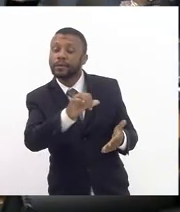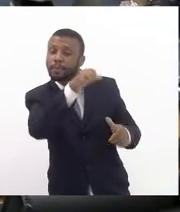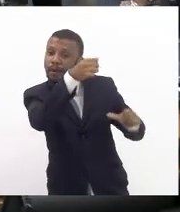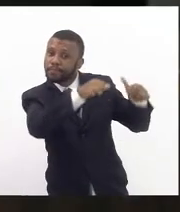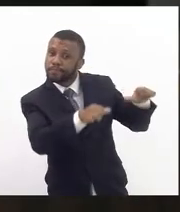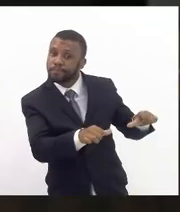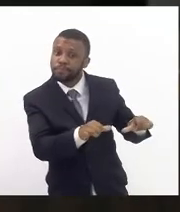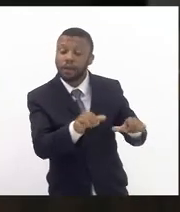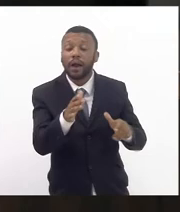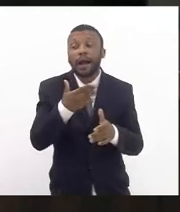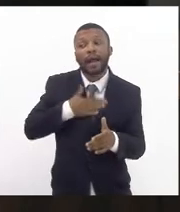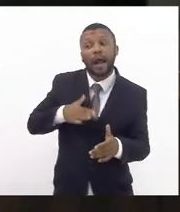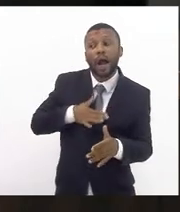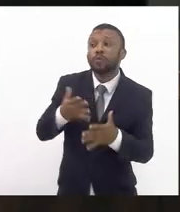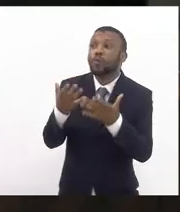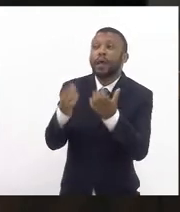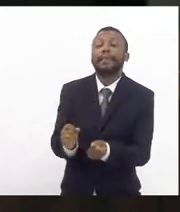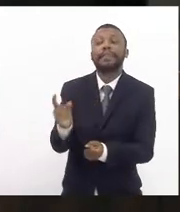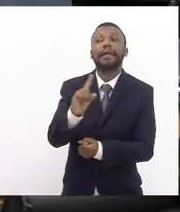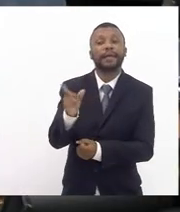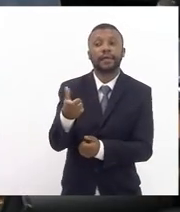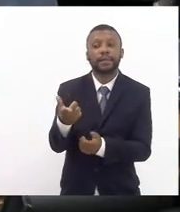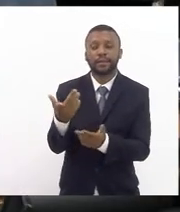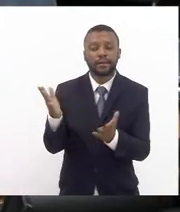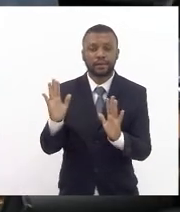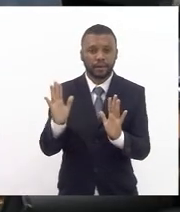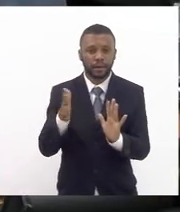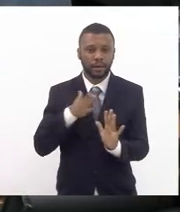Não, não deferi ainda.